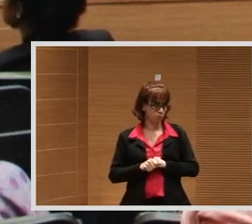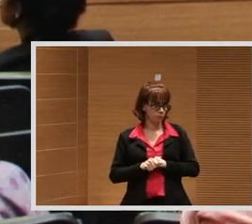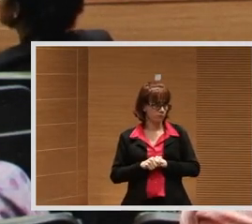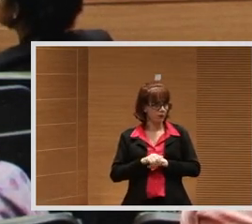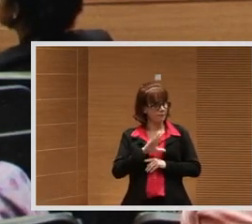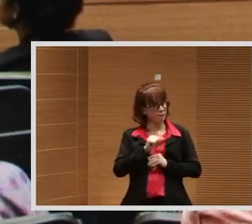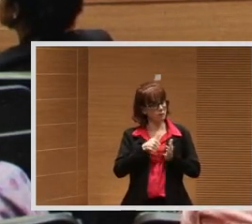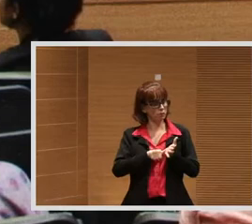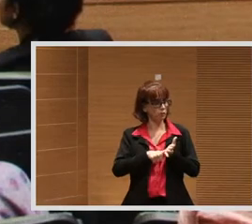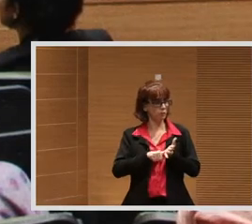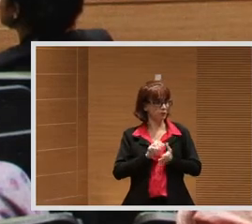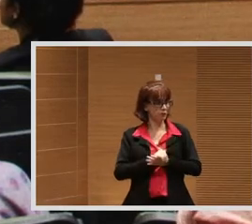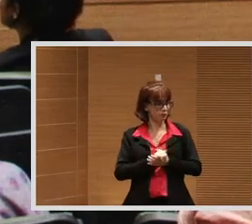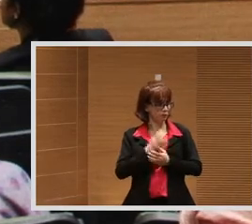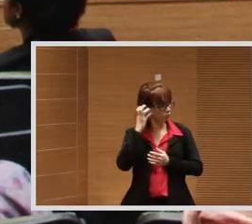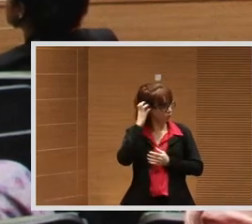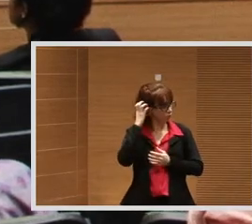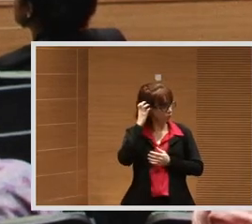Era só esse comentário.